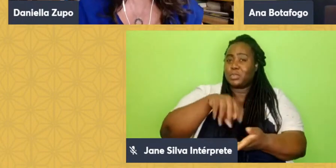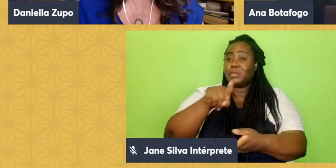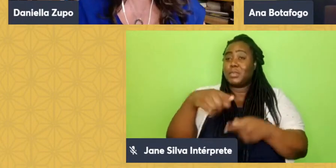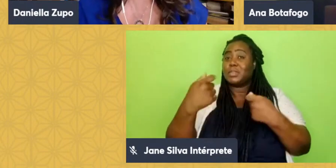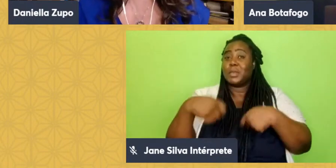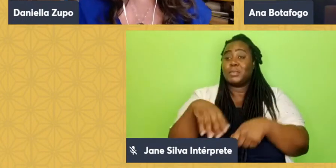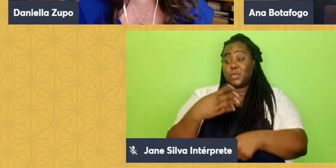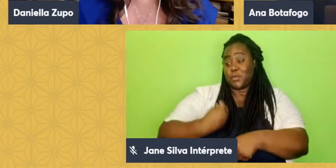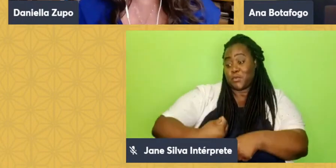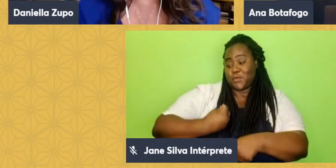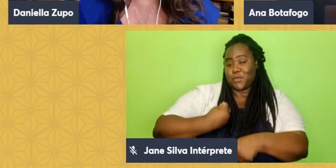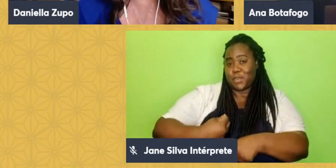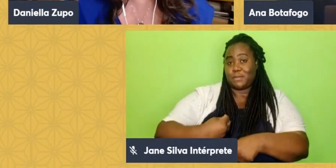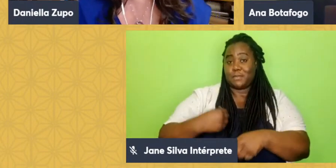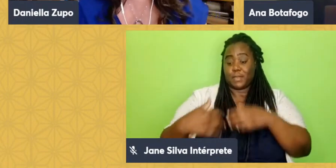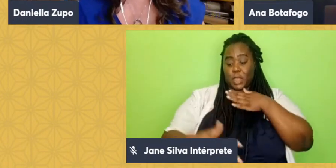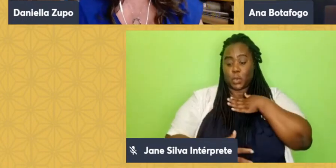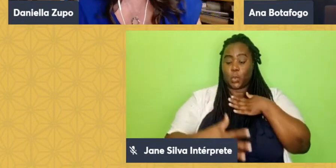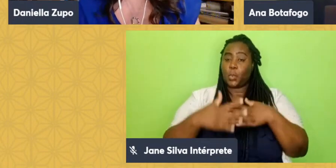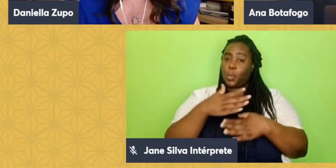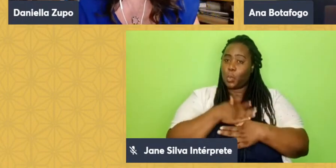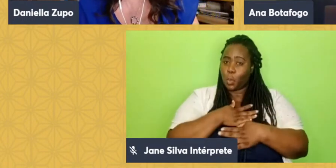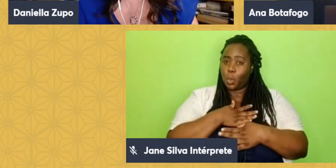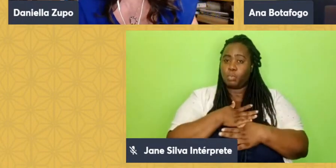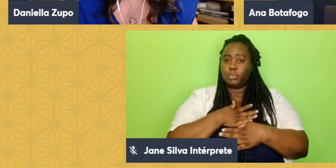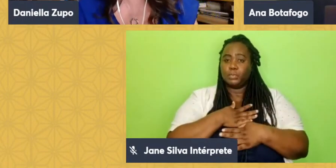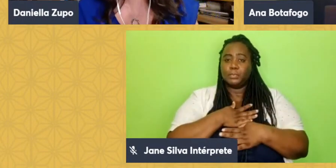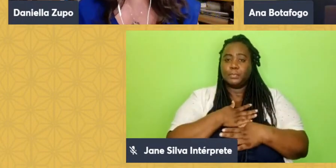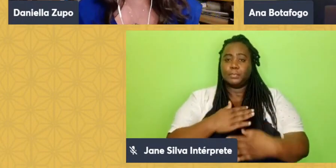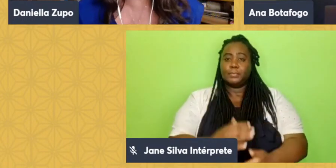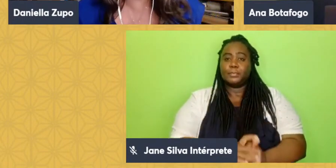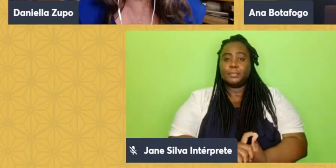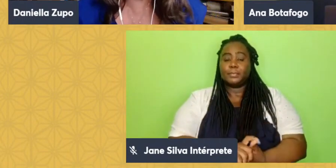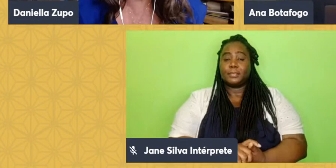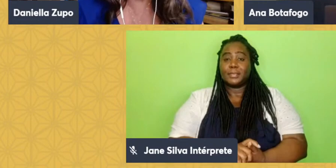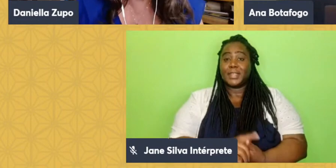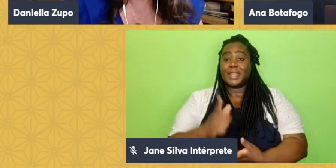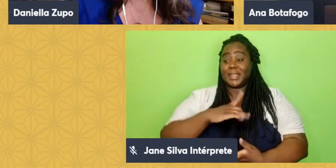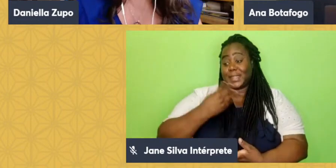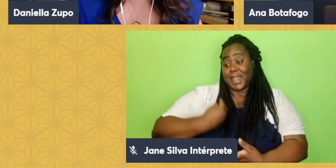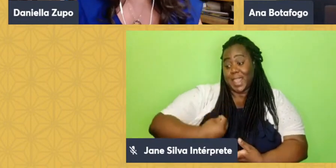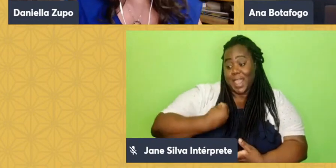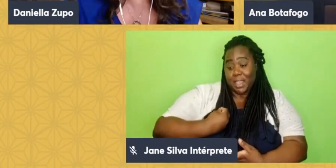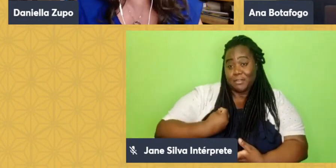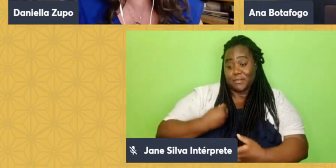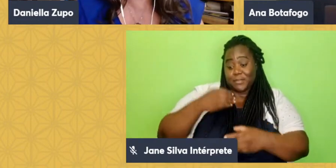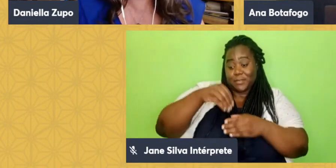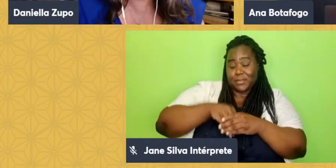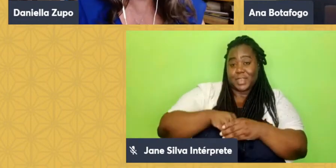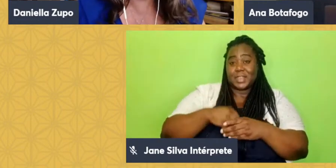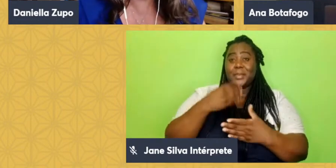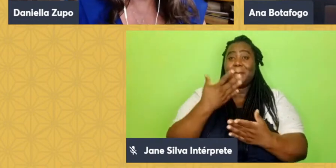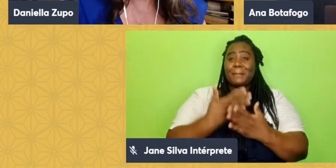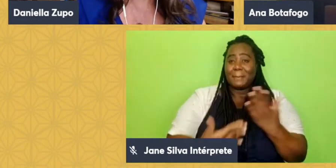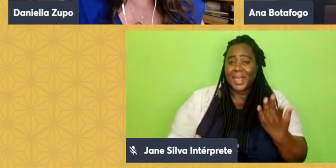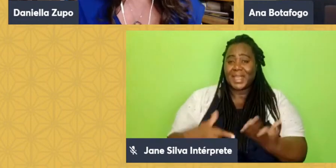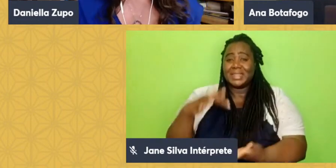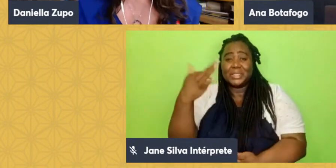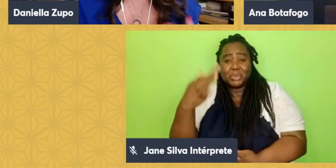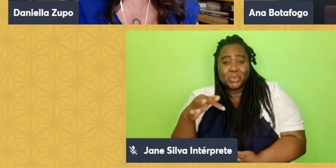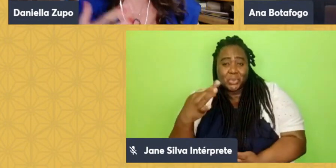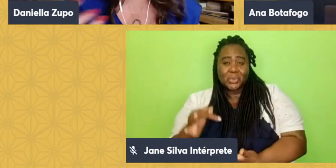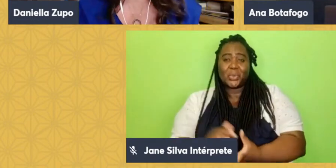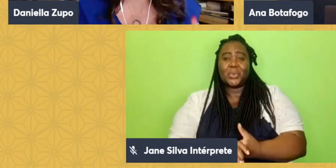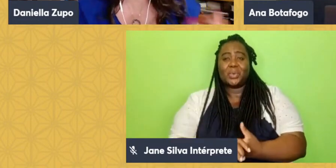que viver com esse corpo né que abriga a sua vida também perdas muito dolorosas